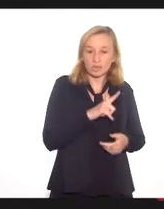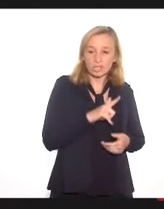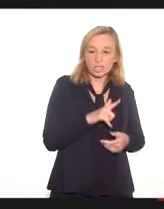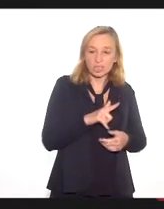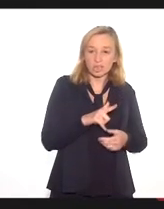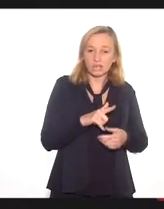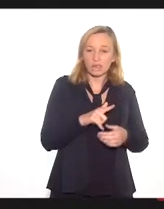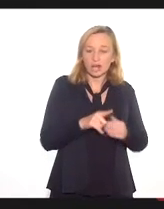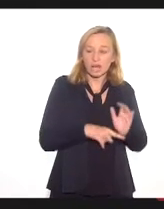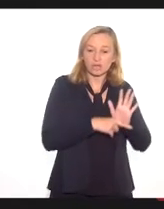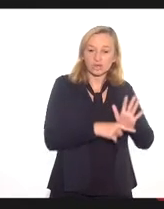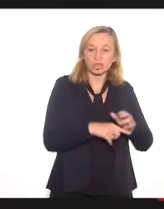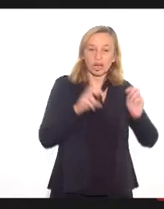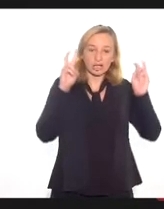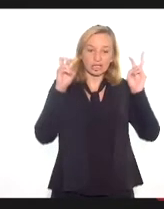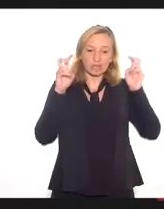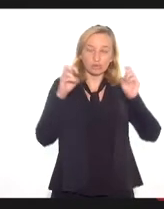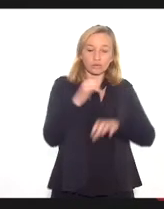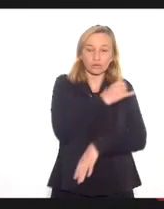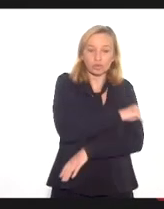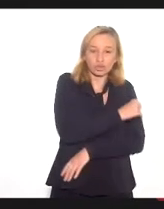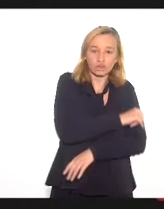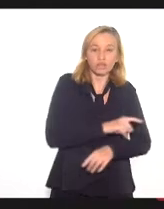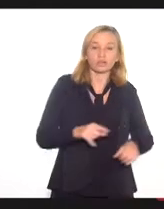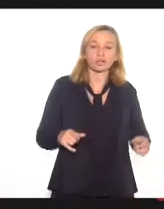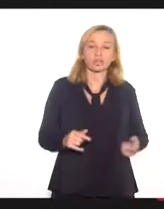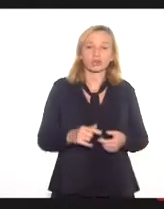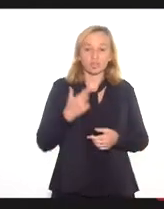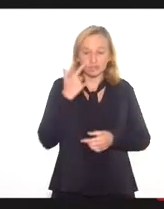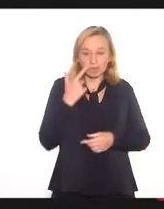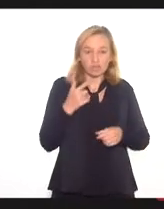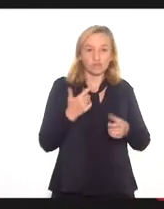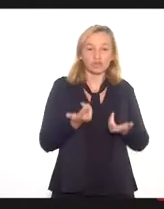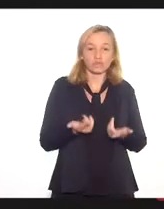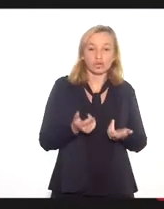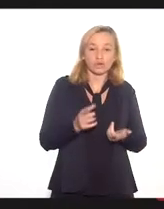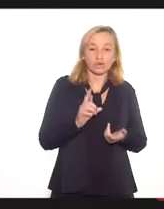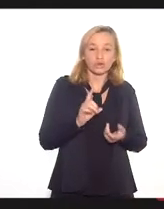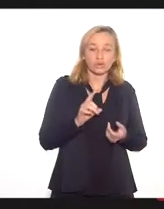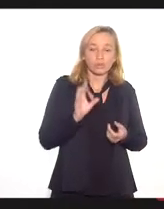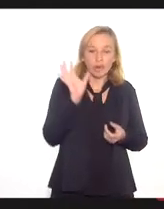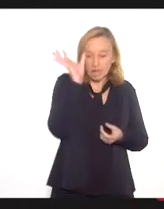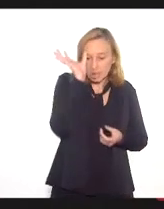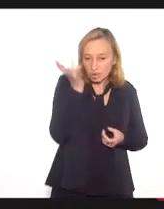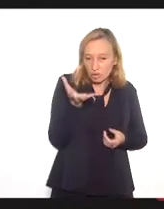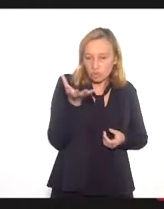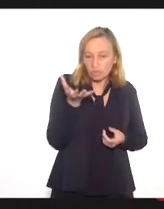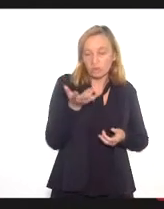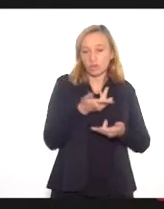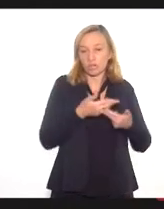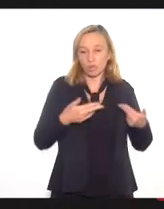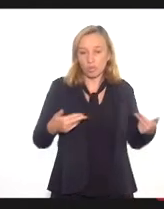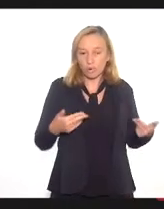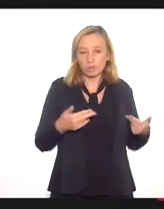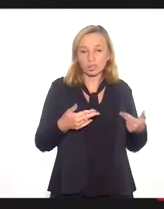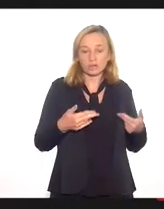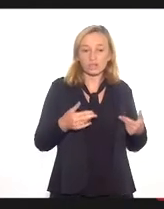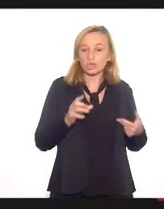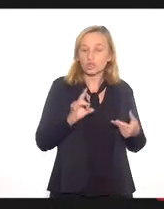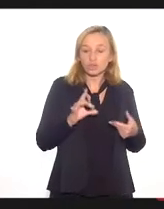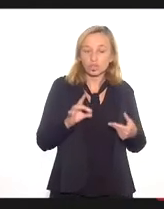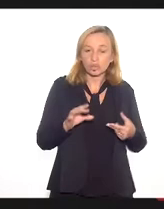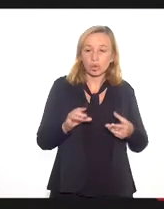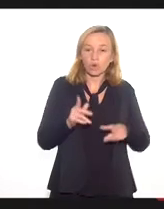essas questões do Rio de Janeiro. E a gente tem visto que soluções vêm sendo construídas pela população.